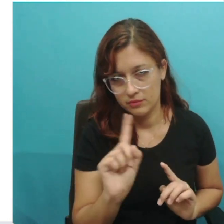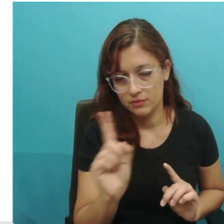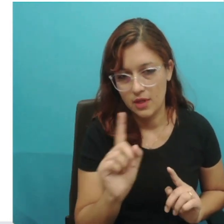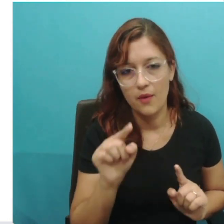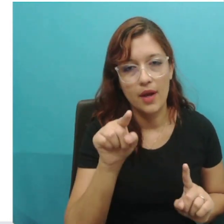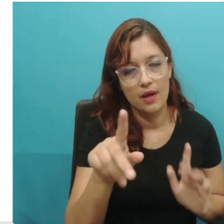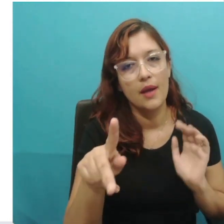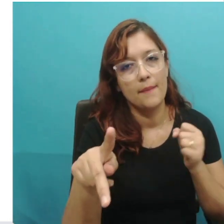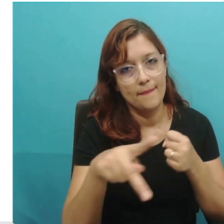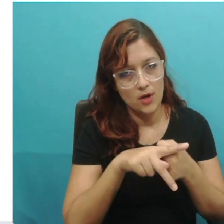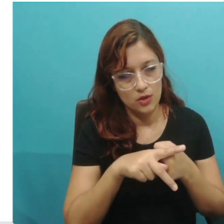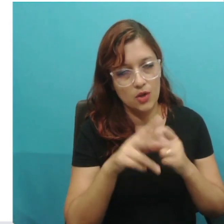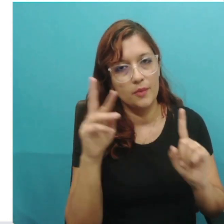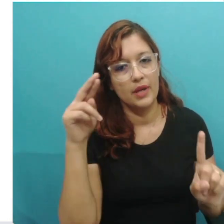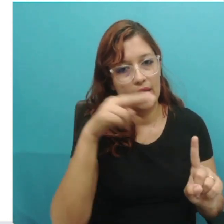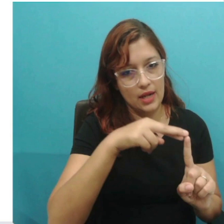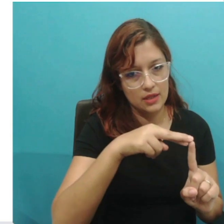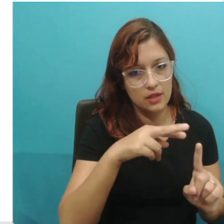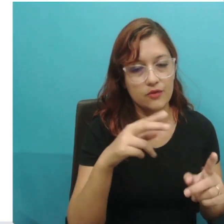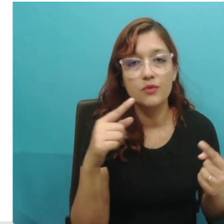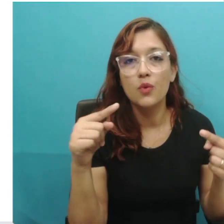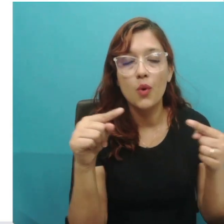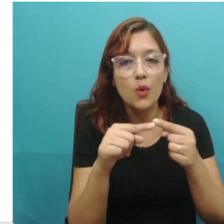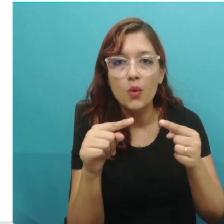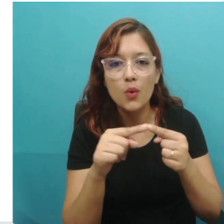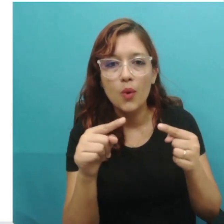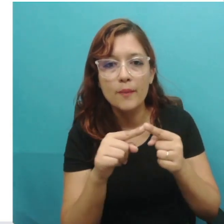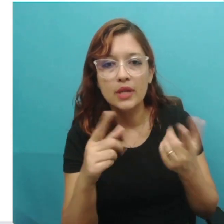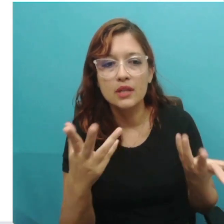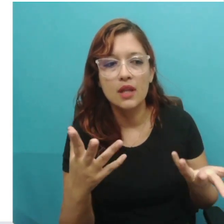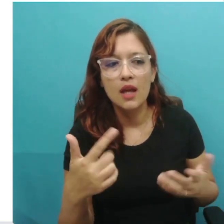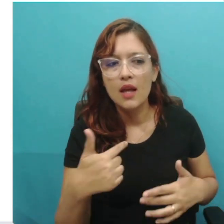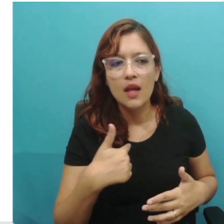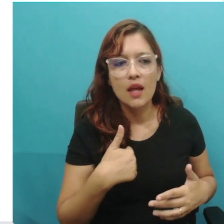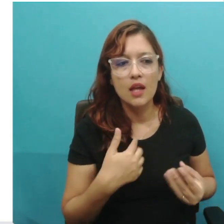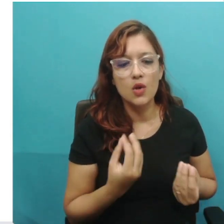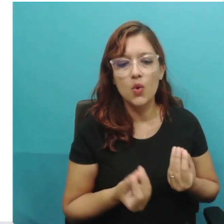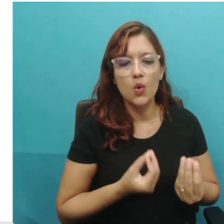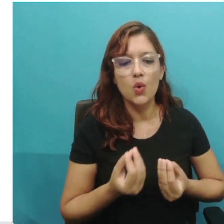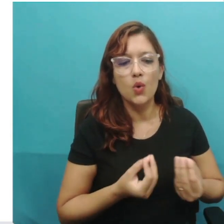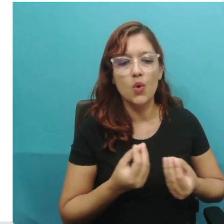Então, nesse caso não é um pronome interrogativo, é um pronome relativo,